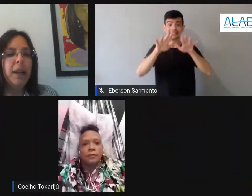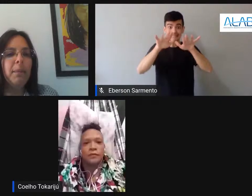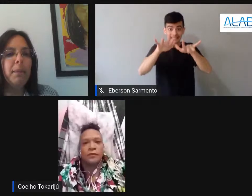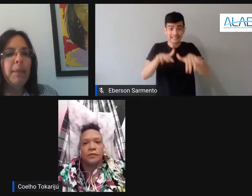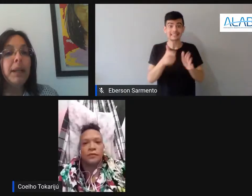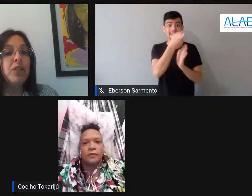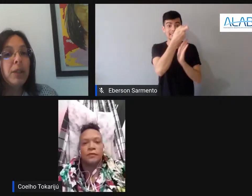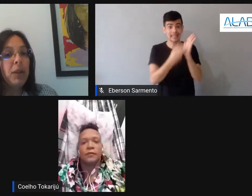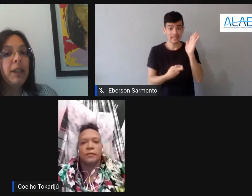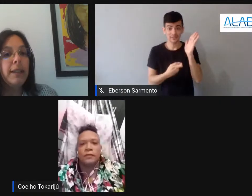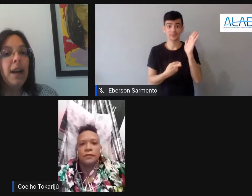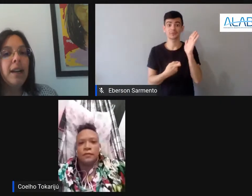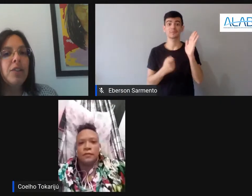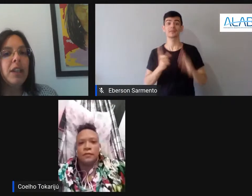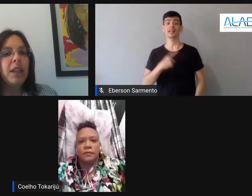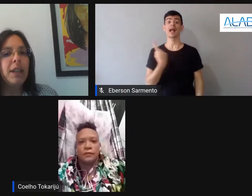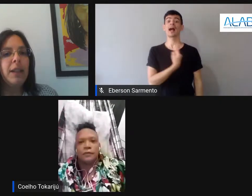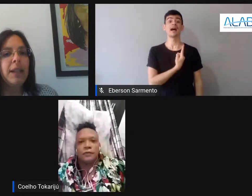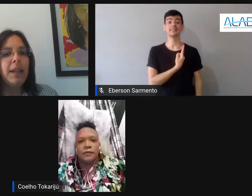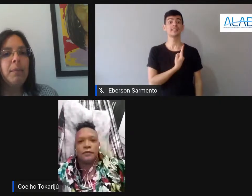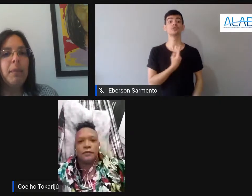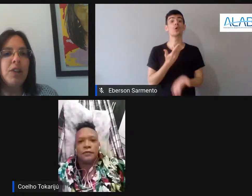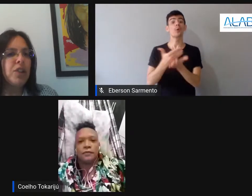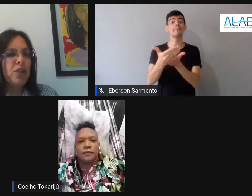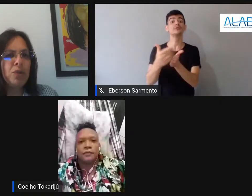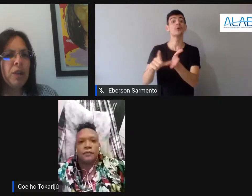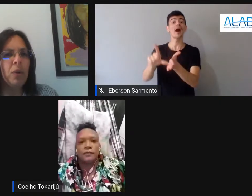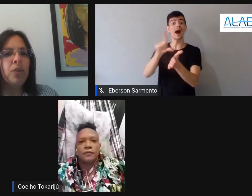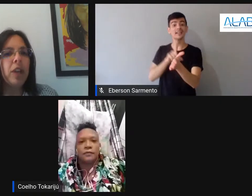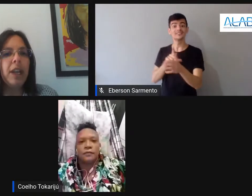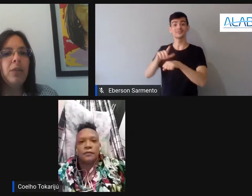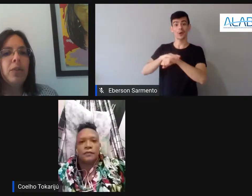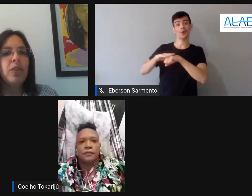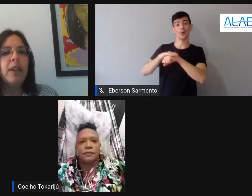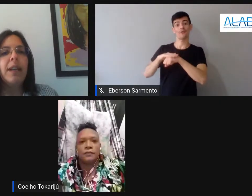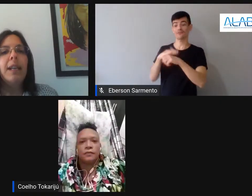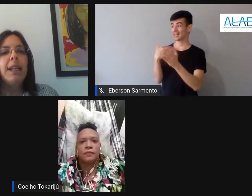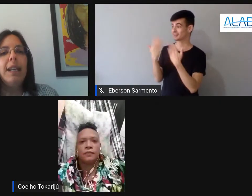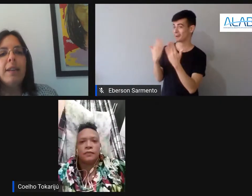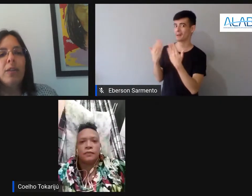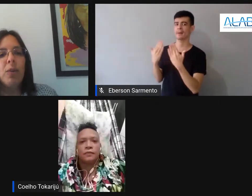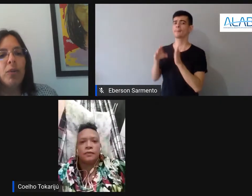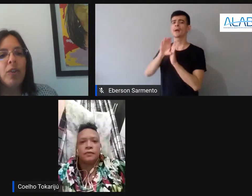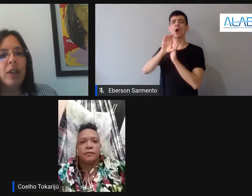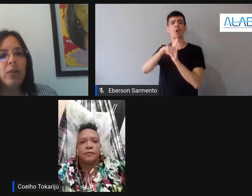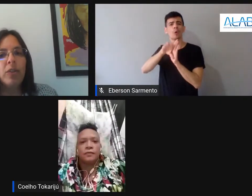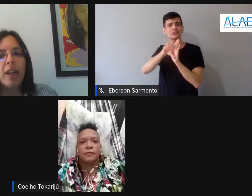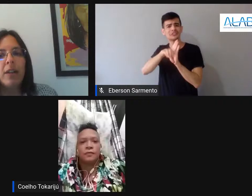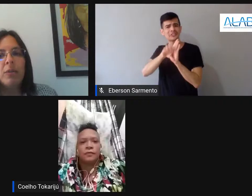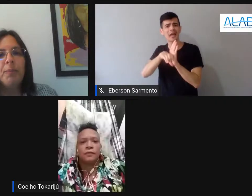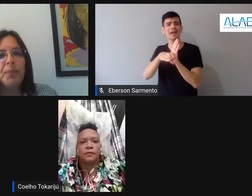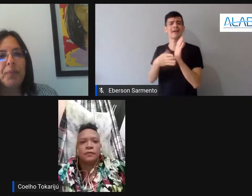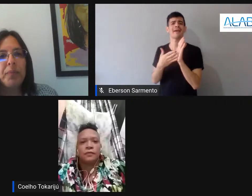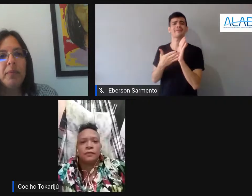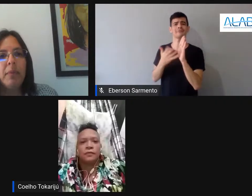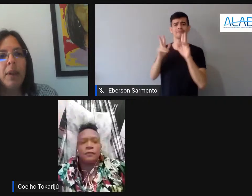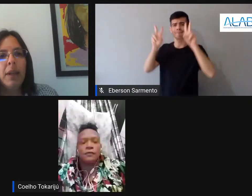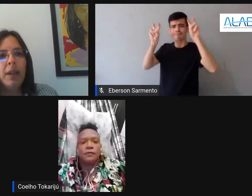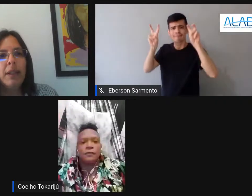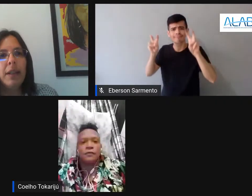a partir da oralidade, que a gente discutia conceitos, e esses conceitos eram,